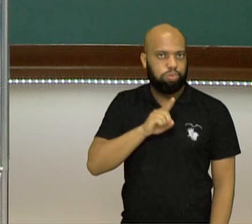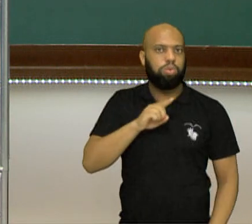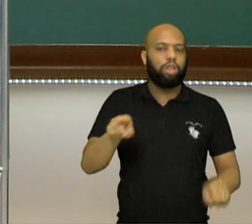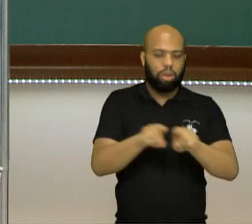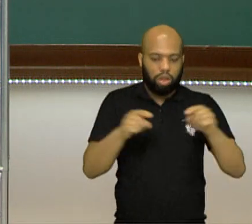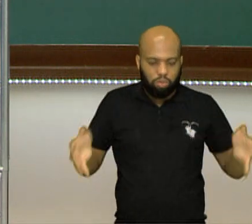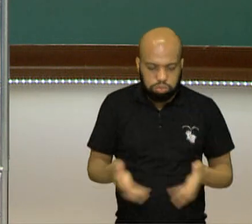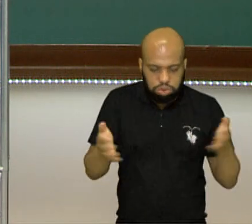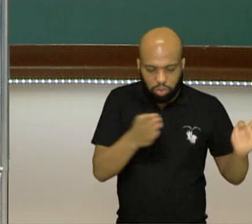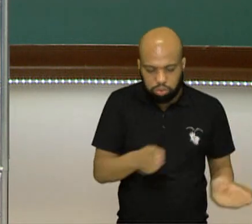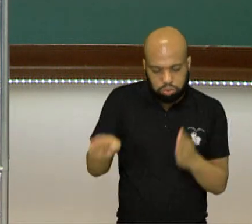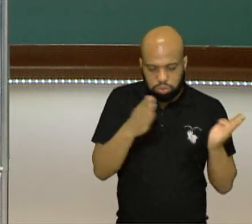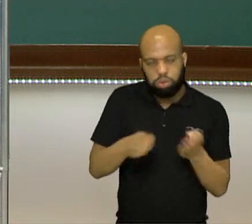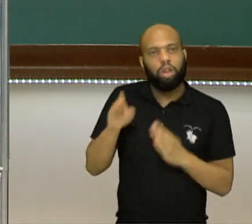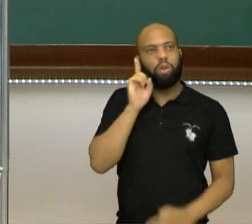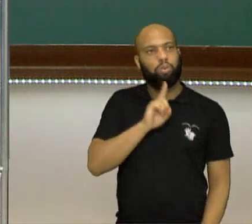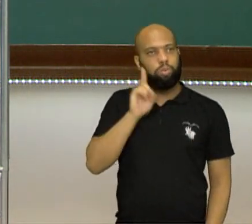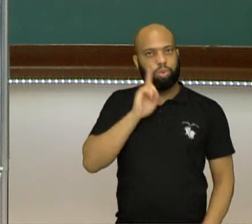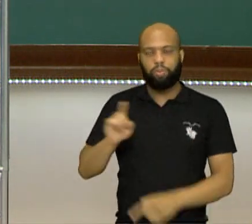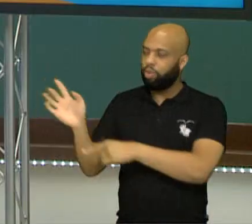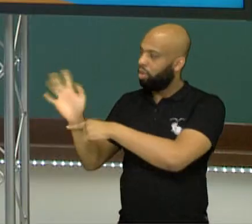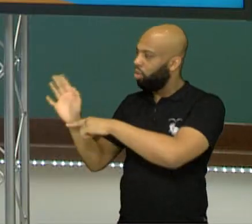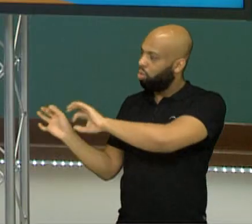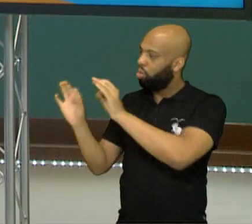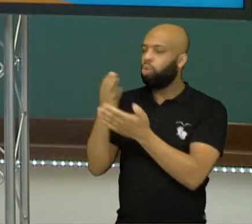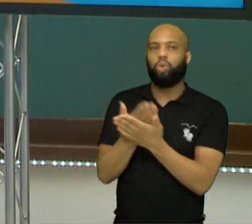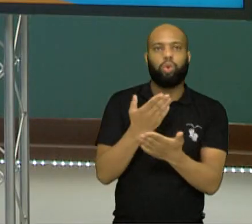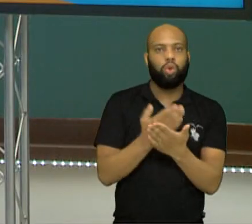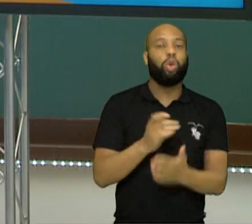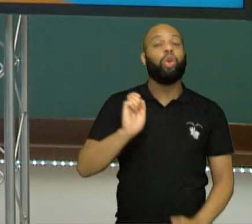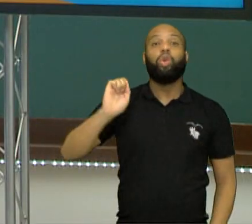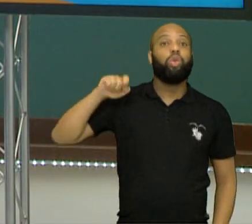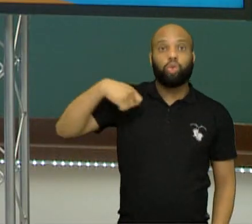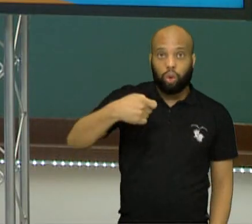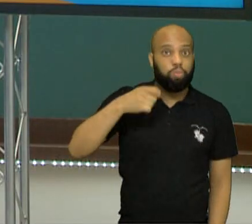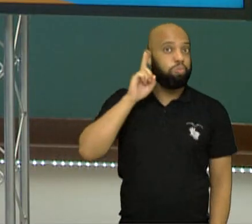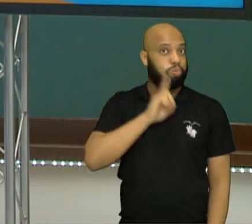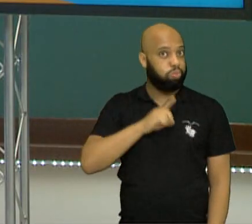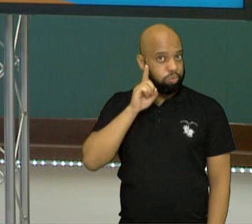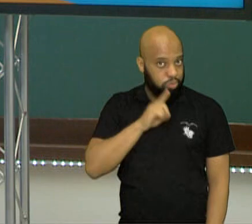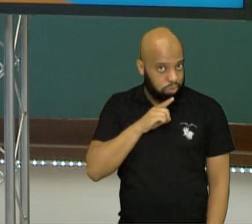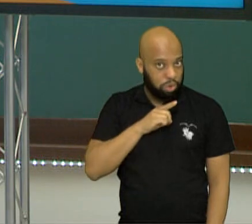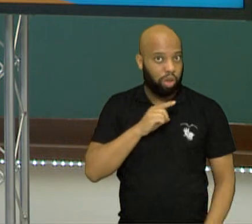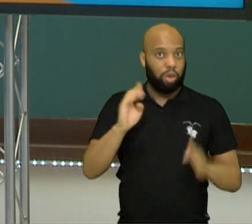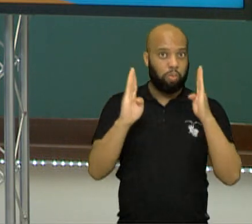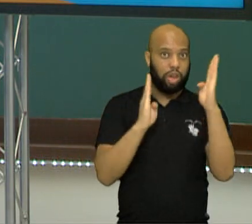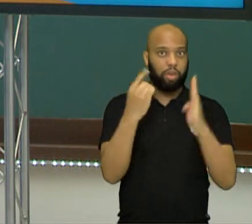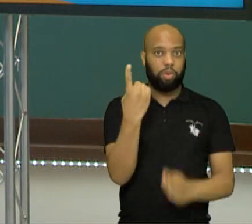produção industrial dos Estados Unidos. Nesse vídeo, nós falamos sobre os Estados